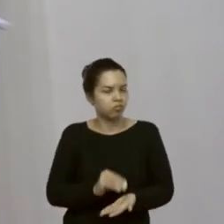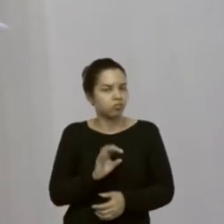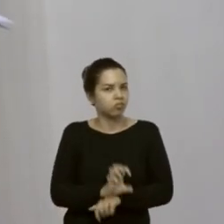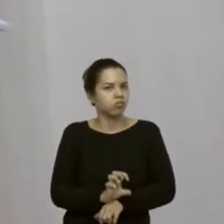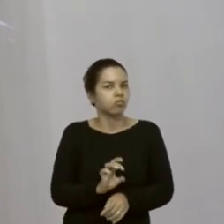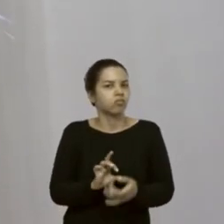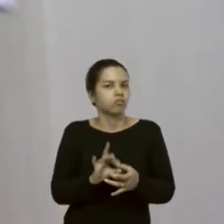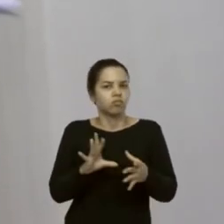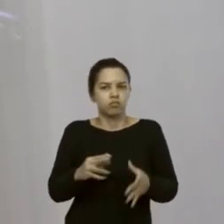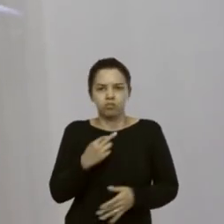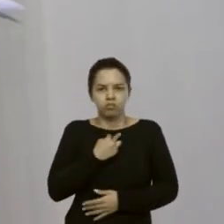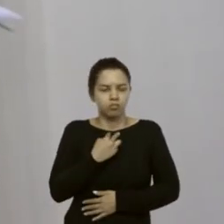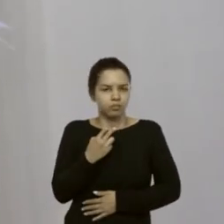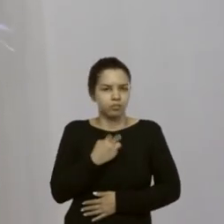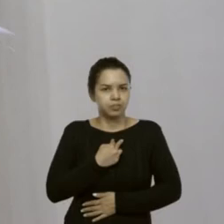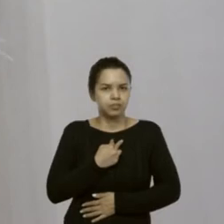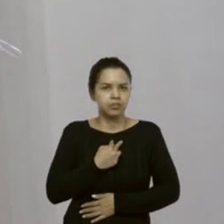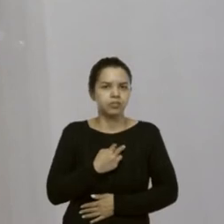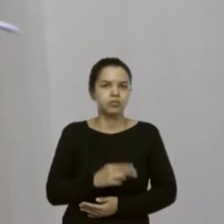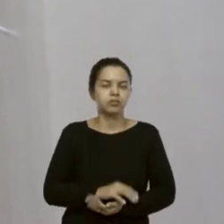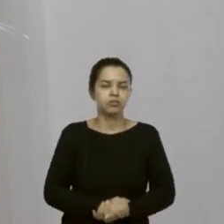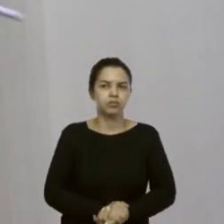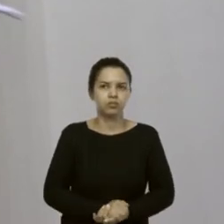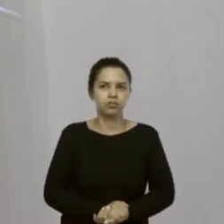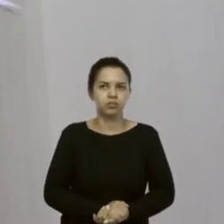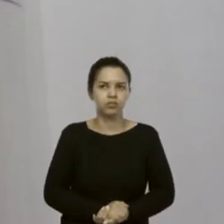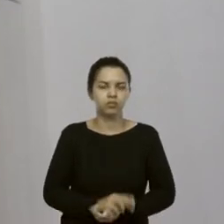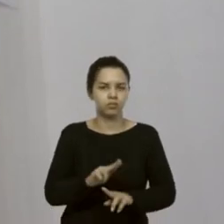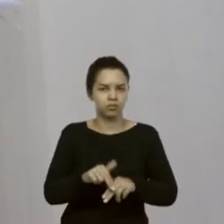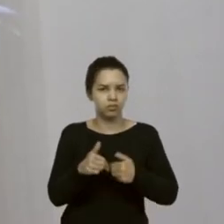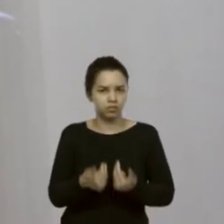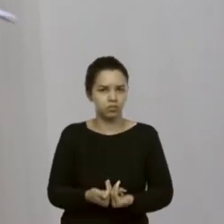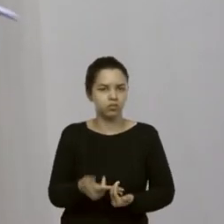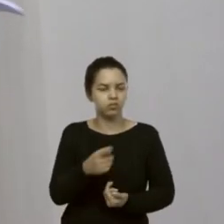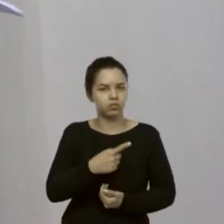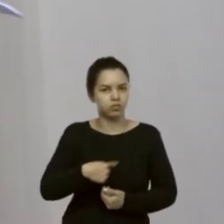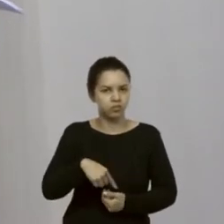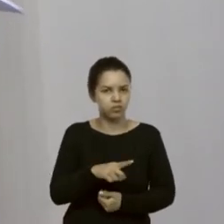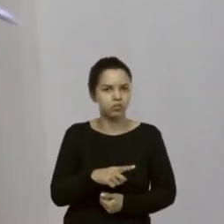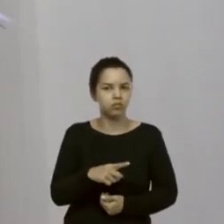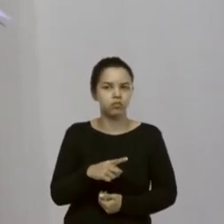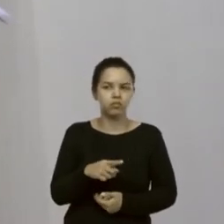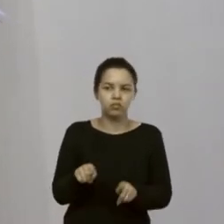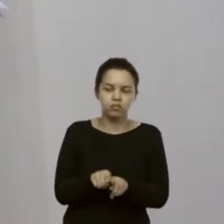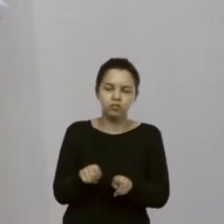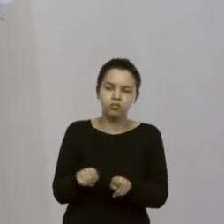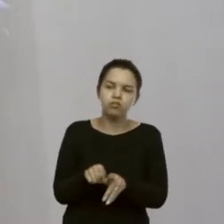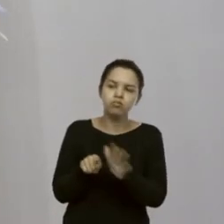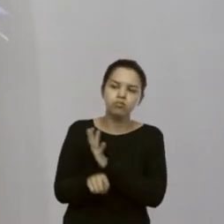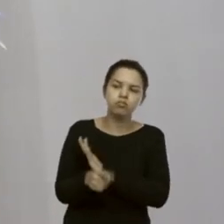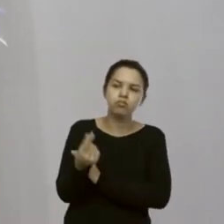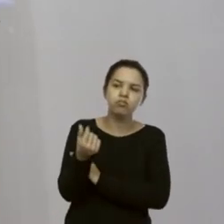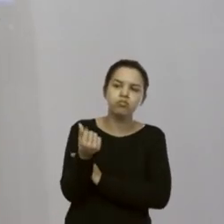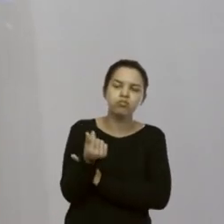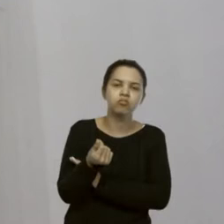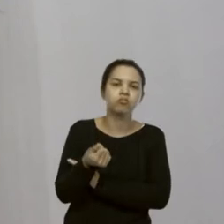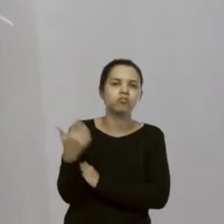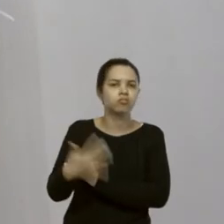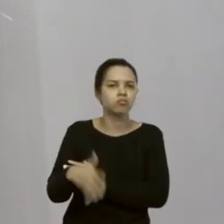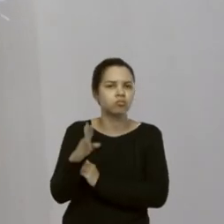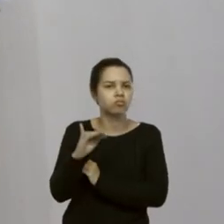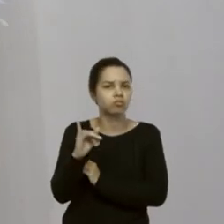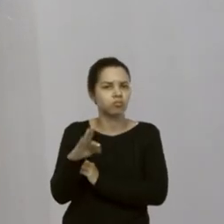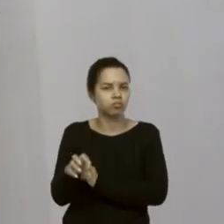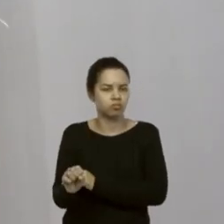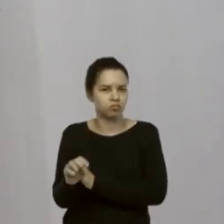direito. Nesse sentido, questionamos o valor bilionário do fundo eleitoral, dinheiro de todos para ser usado nas